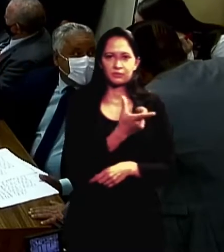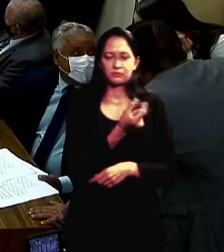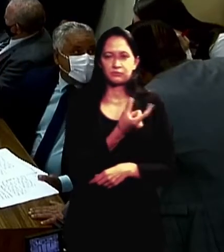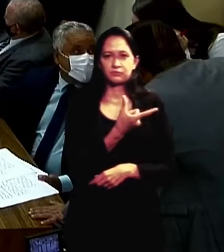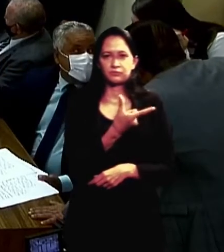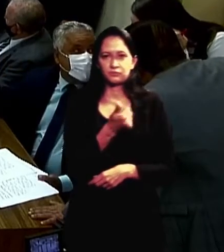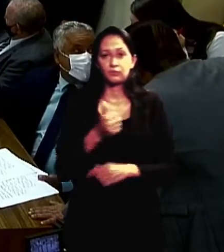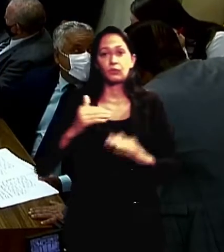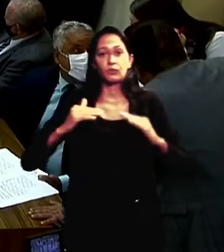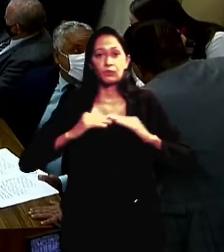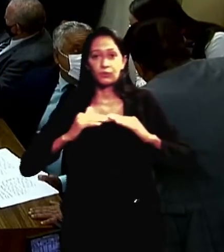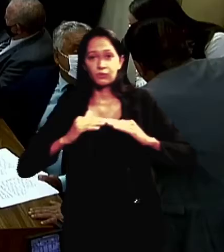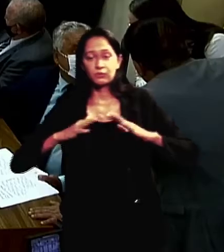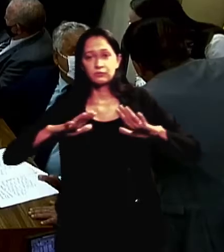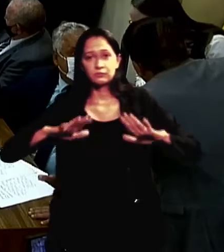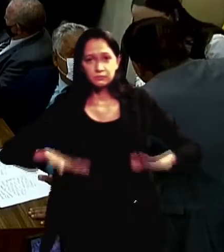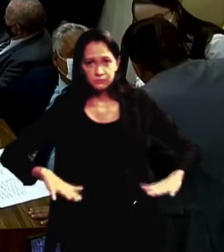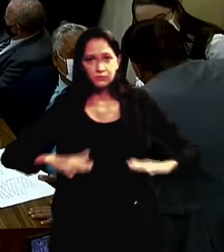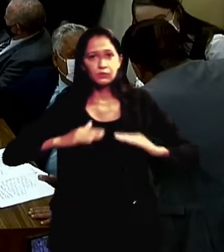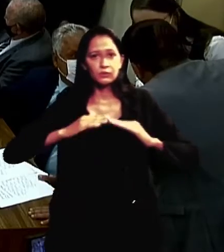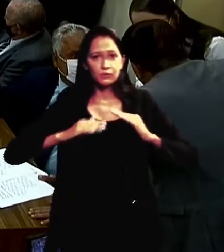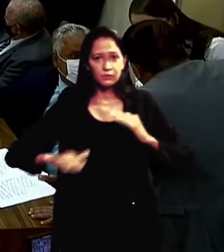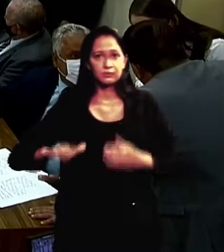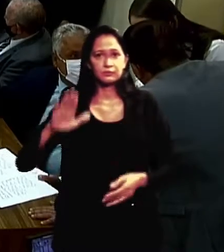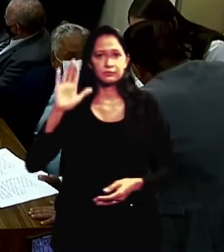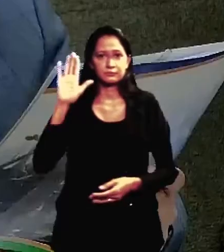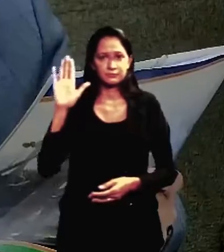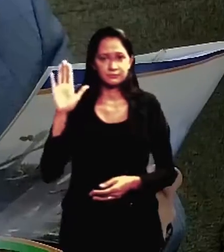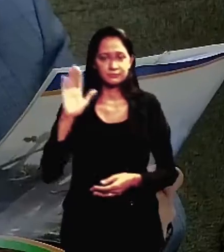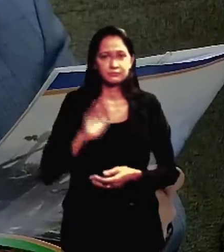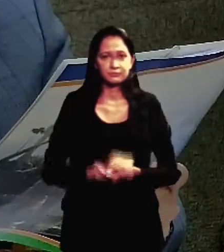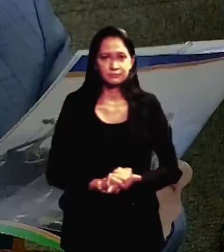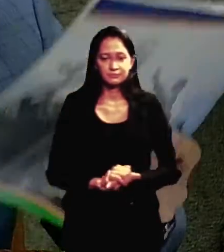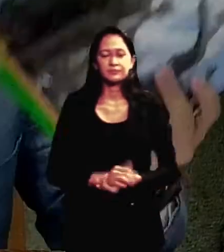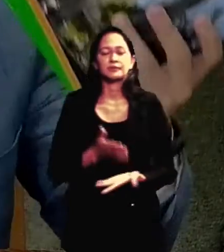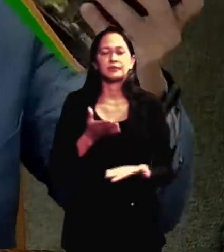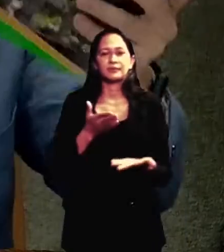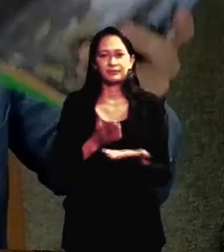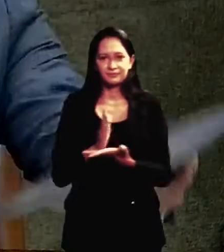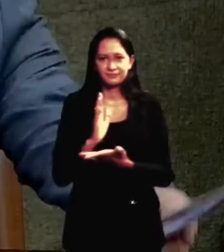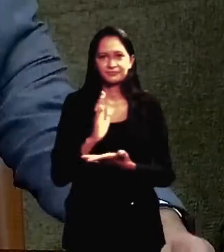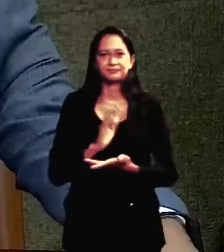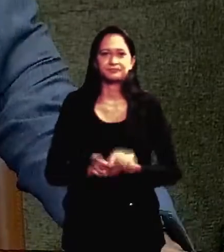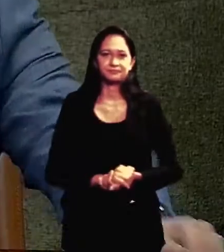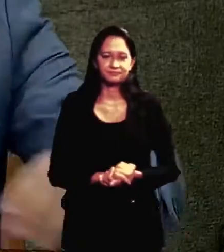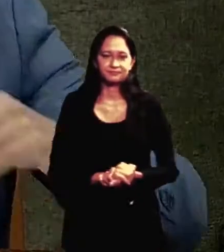79/2021. Os favoráveis se manifestam, como estão os contrários, se manifestem. Projeto aprovado.